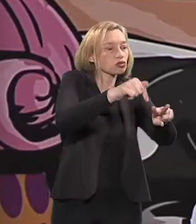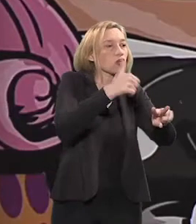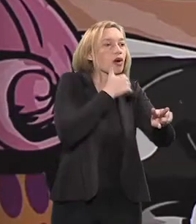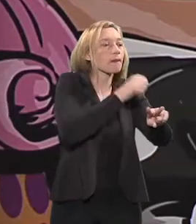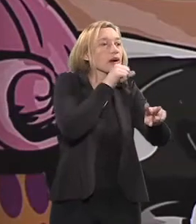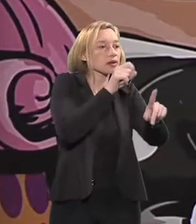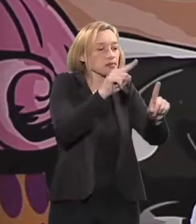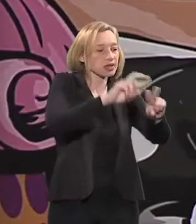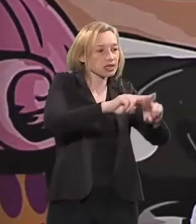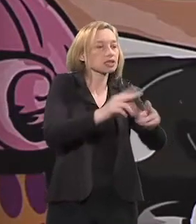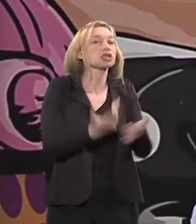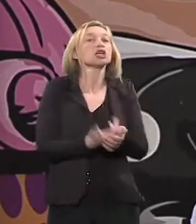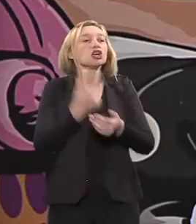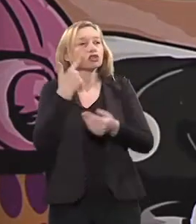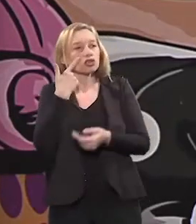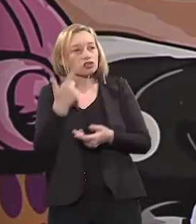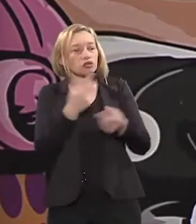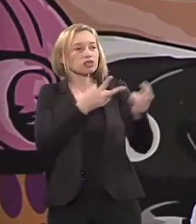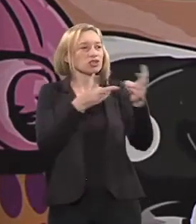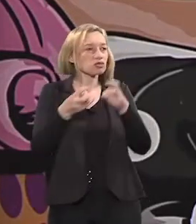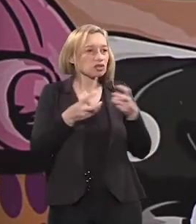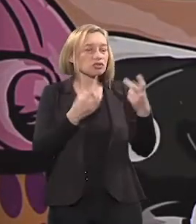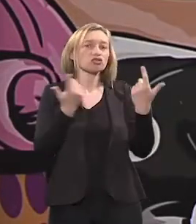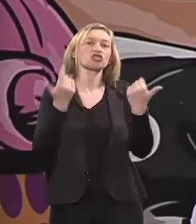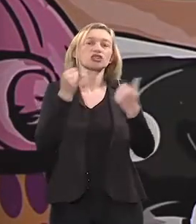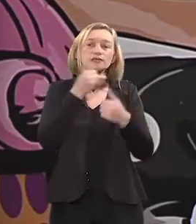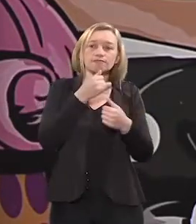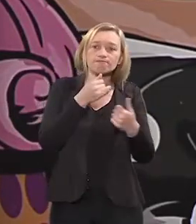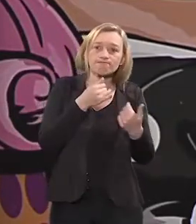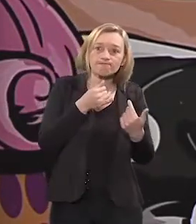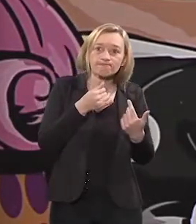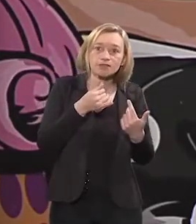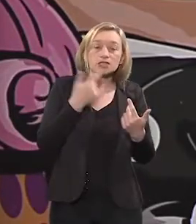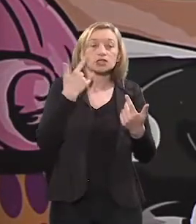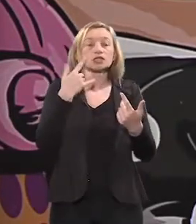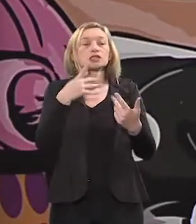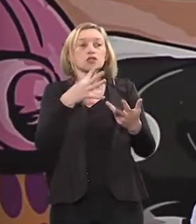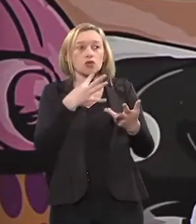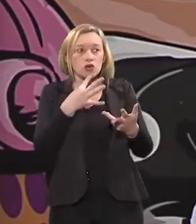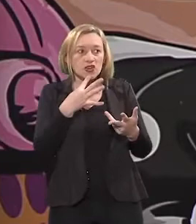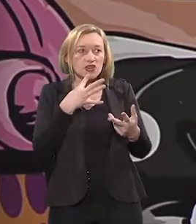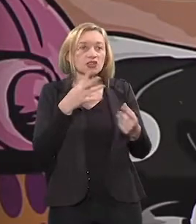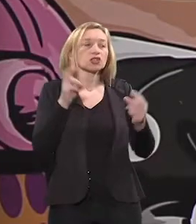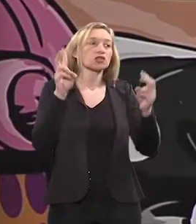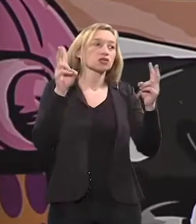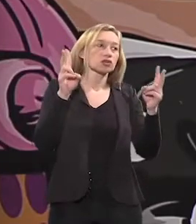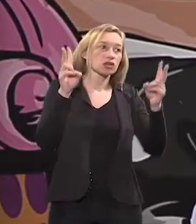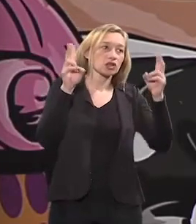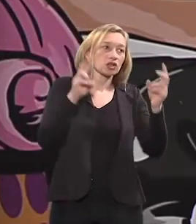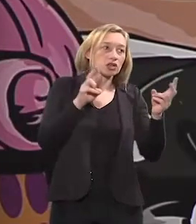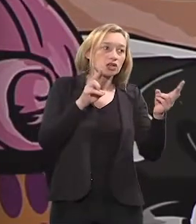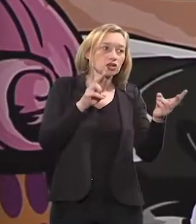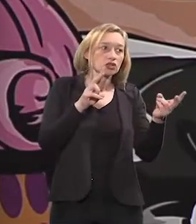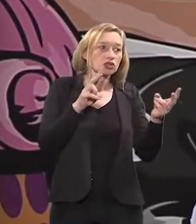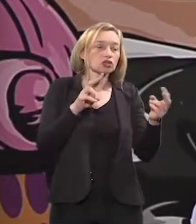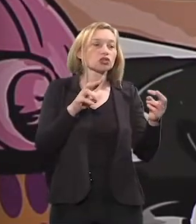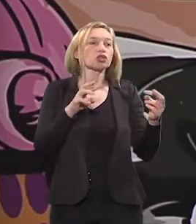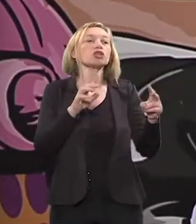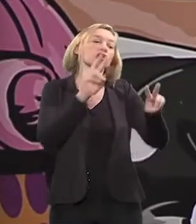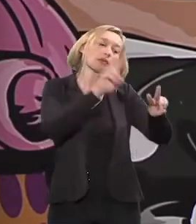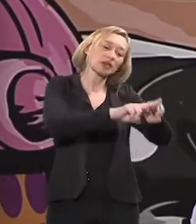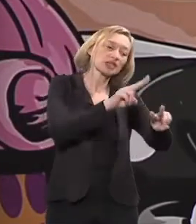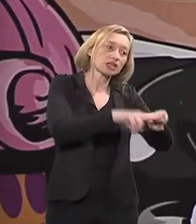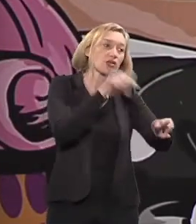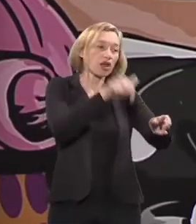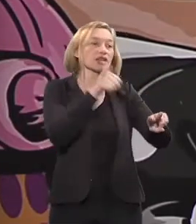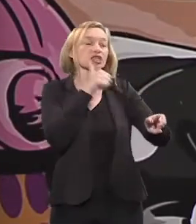condições assim que é notável e todo mundo que trabalha com isso conhece as condições do cárcere, e as condições